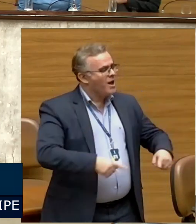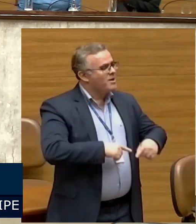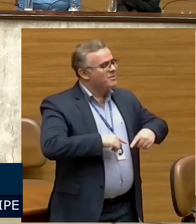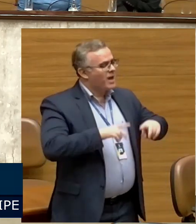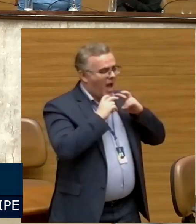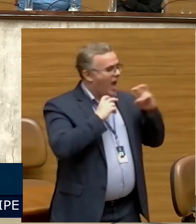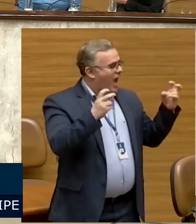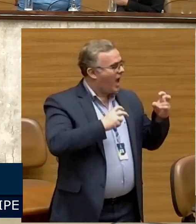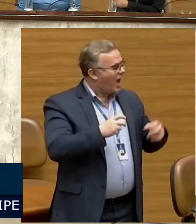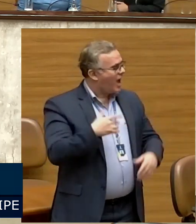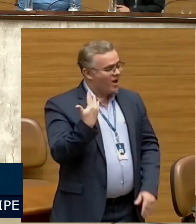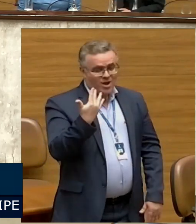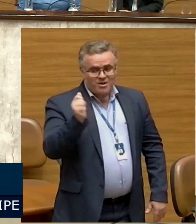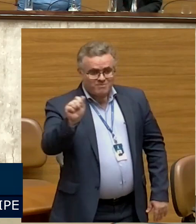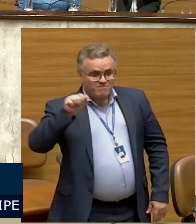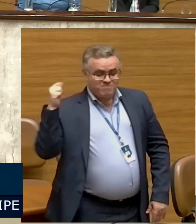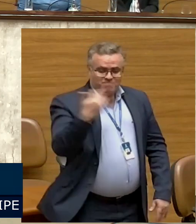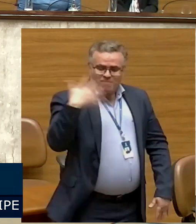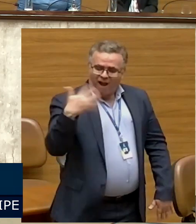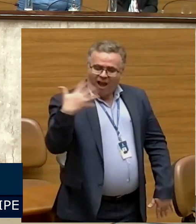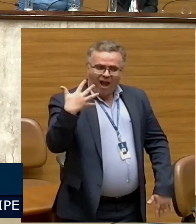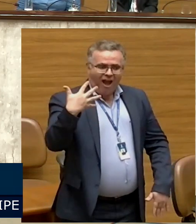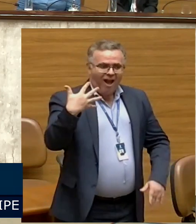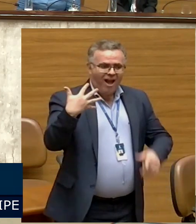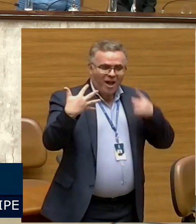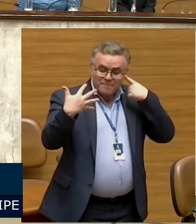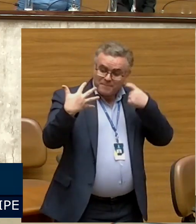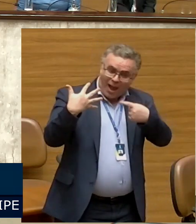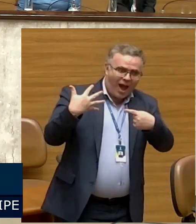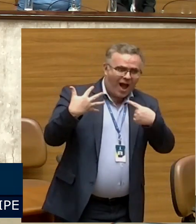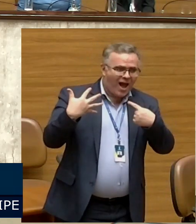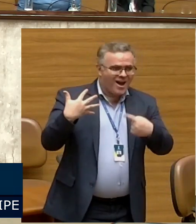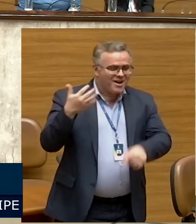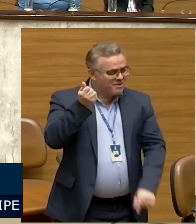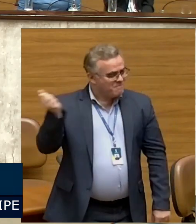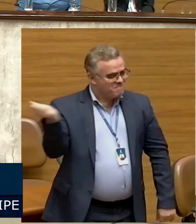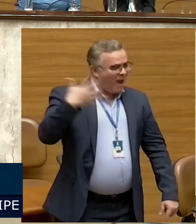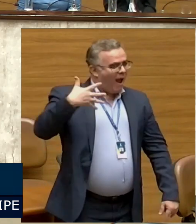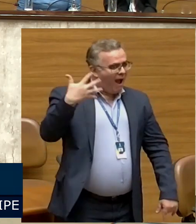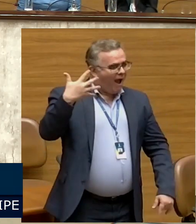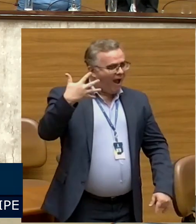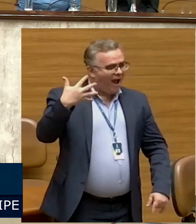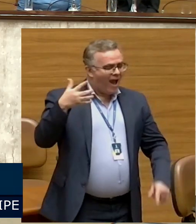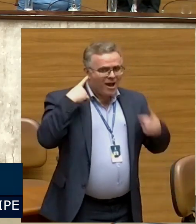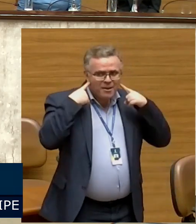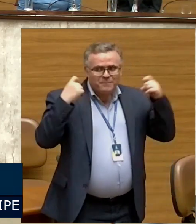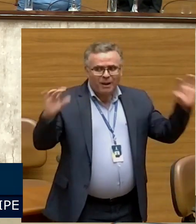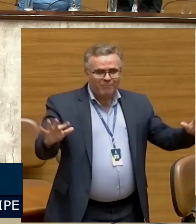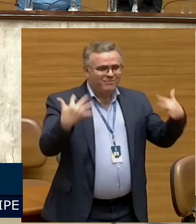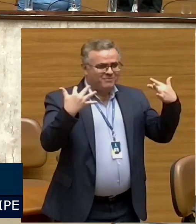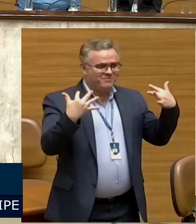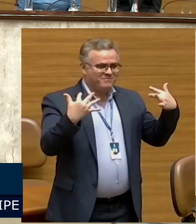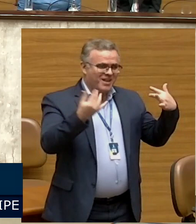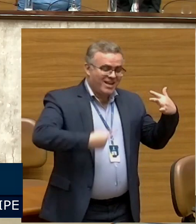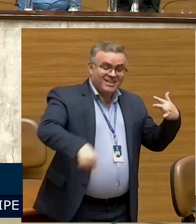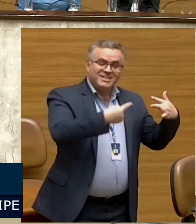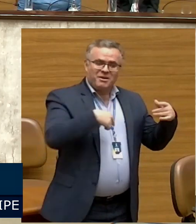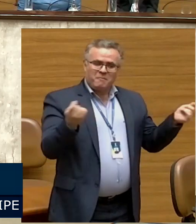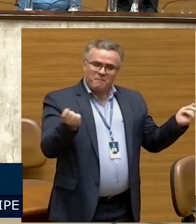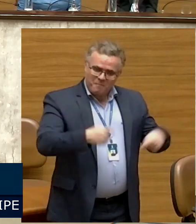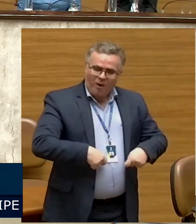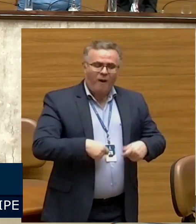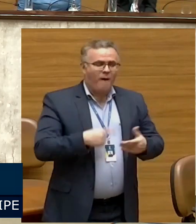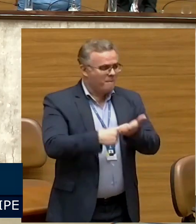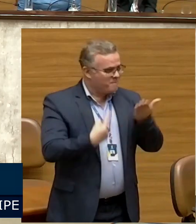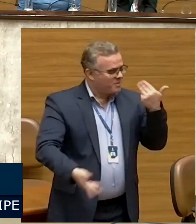leque aqui, ó, fazer barulho onde eu chego, é uma reflexão para que a gente possa, com silêncio,